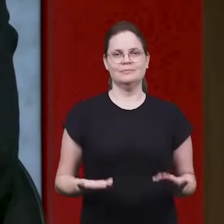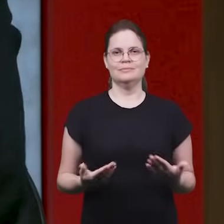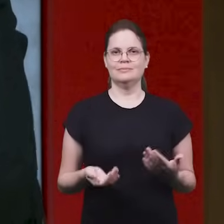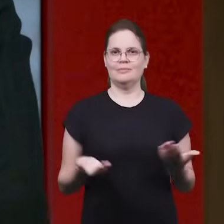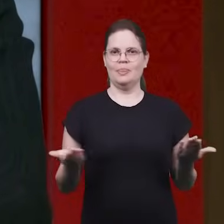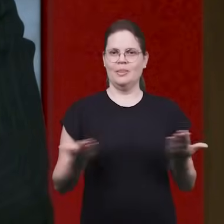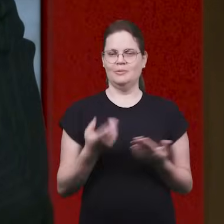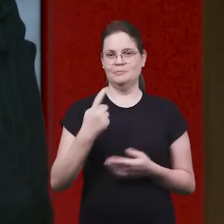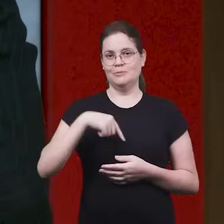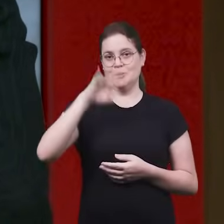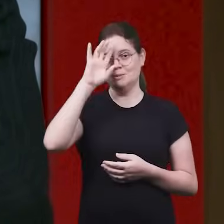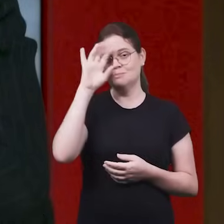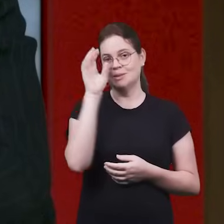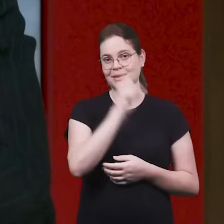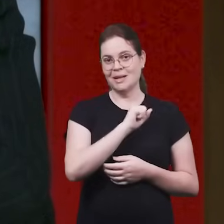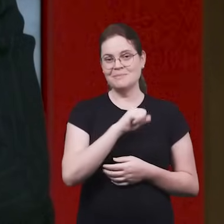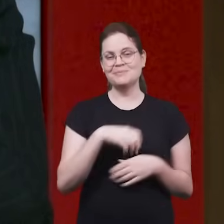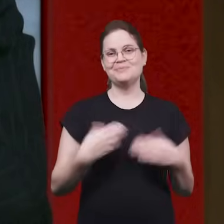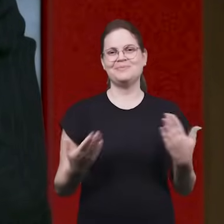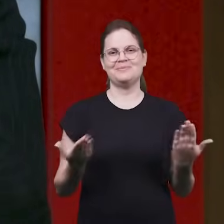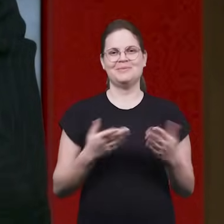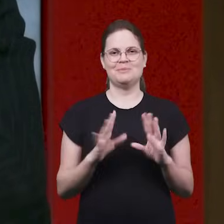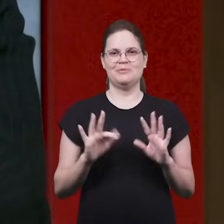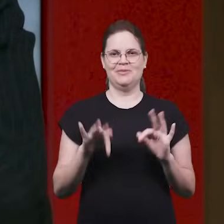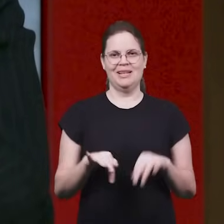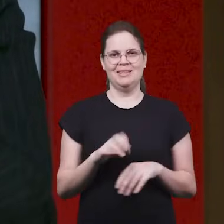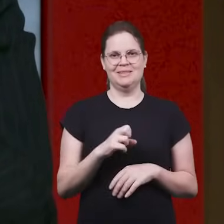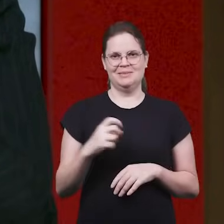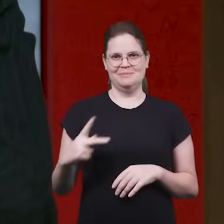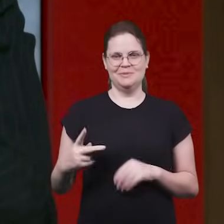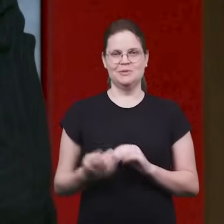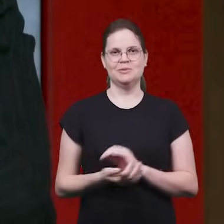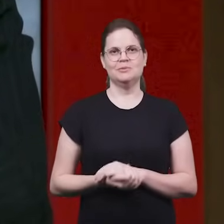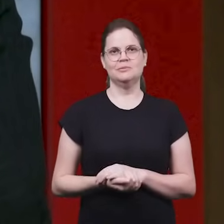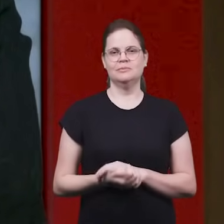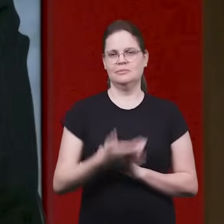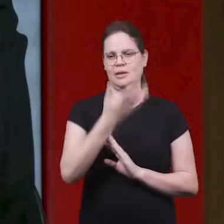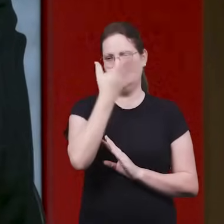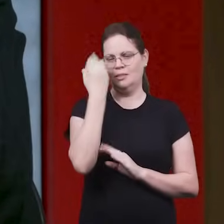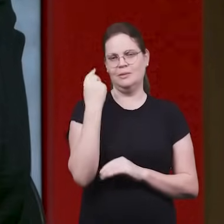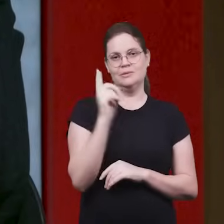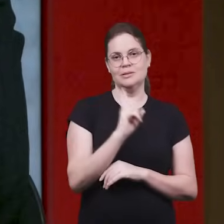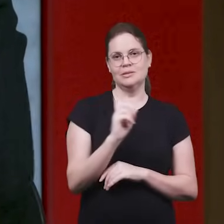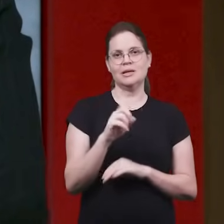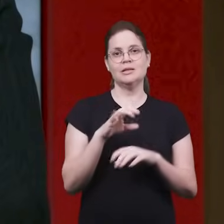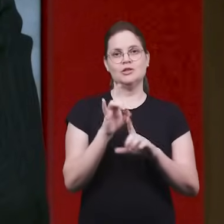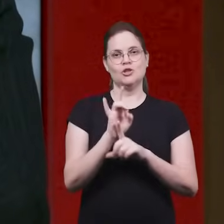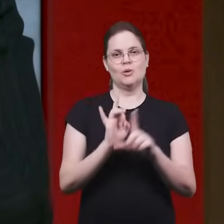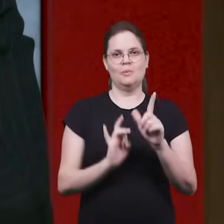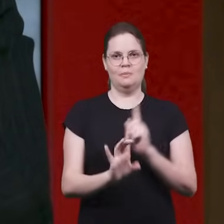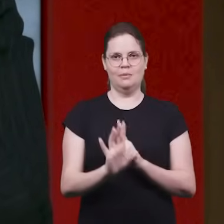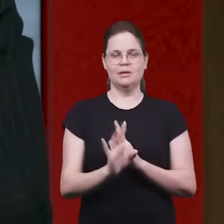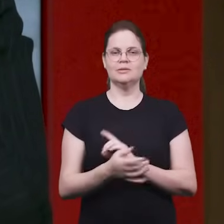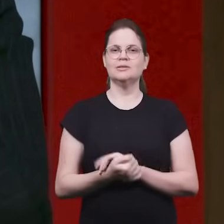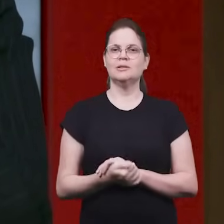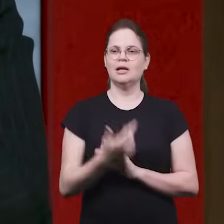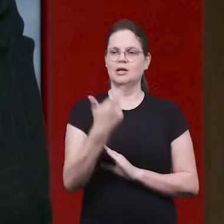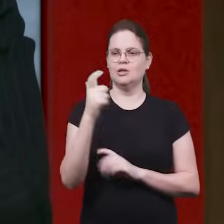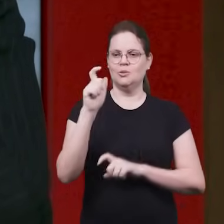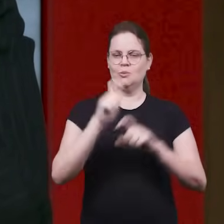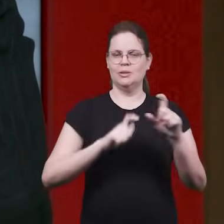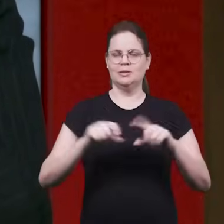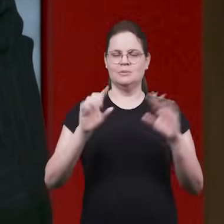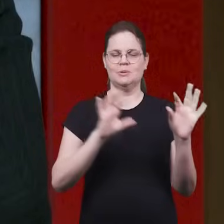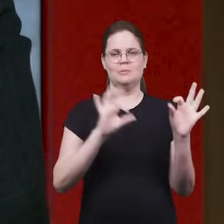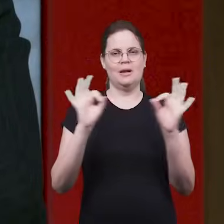Fica aqui este aprendizado e estamos encerrando esse episódio e não se esqueça de compartilhar para